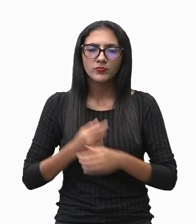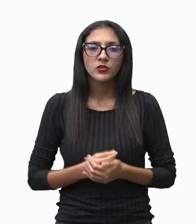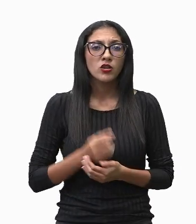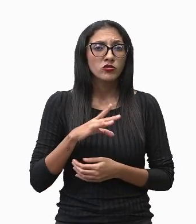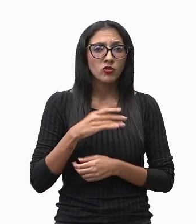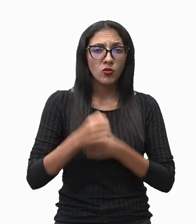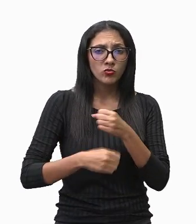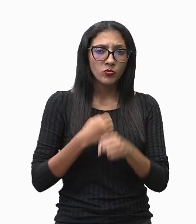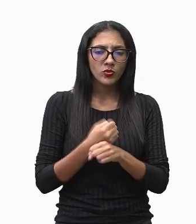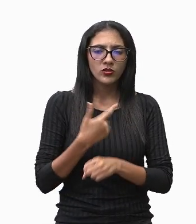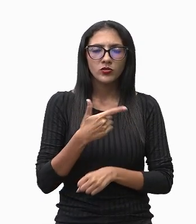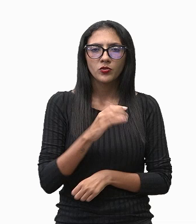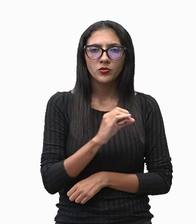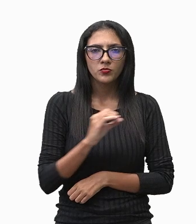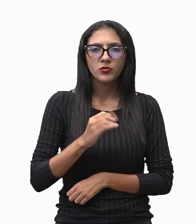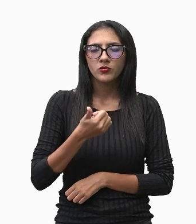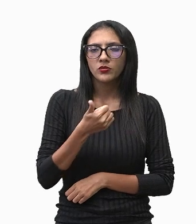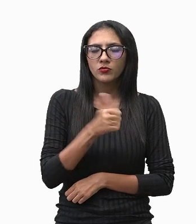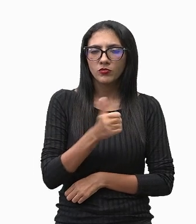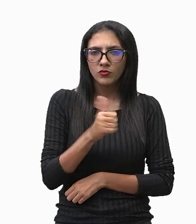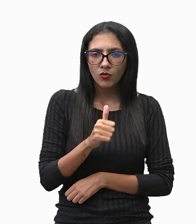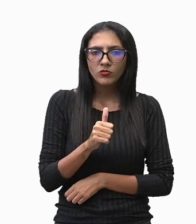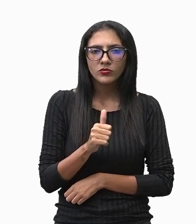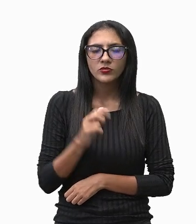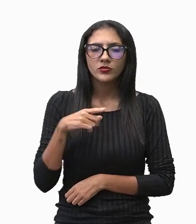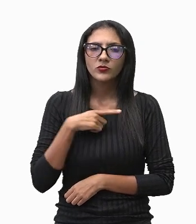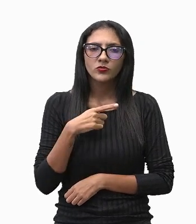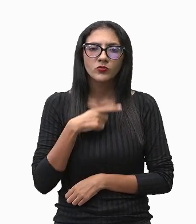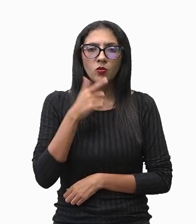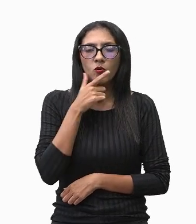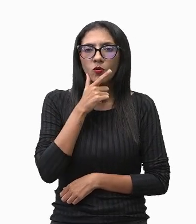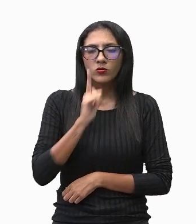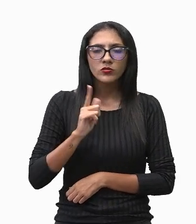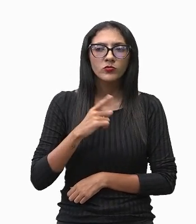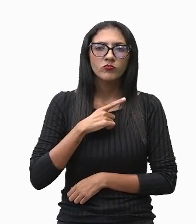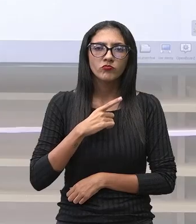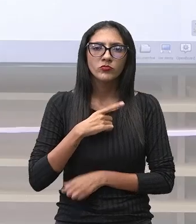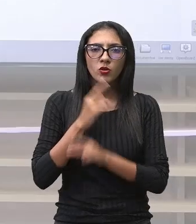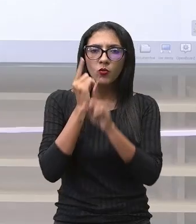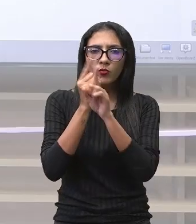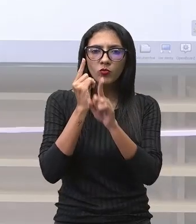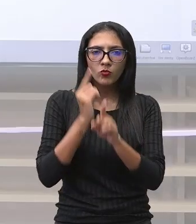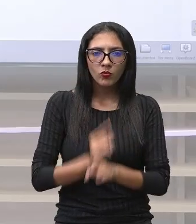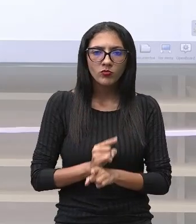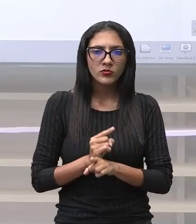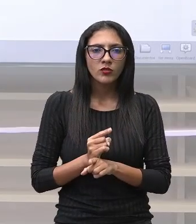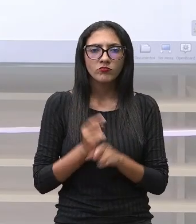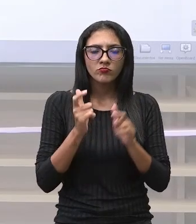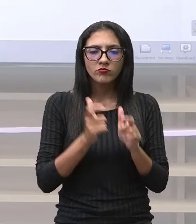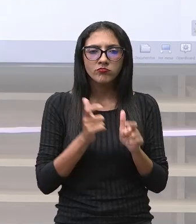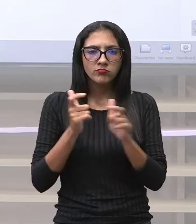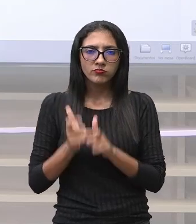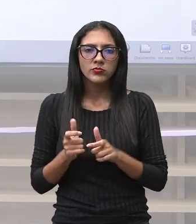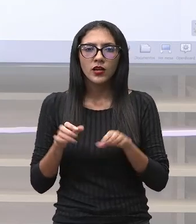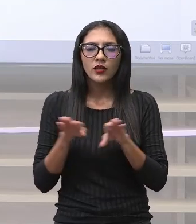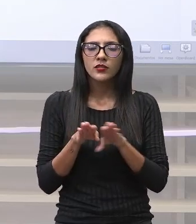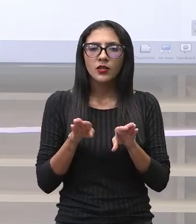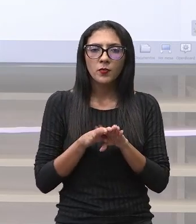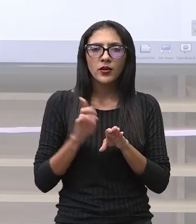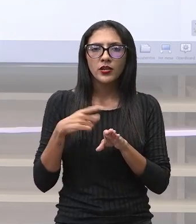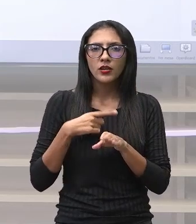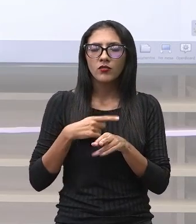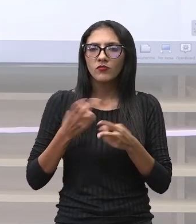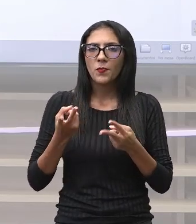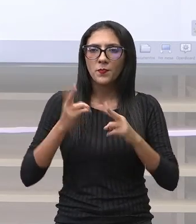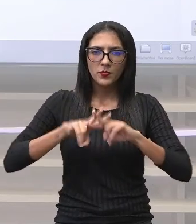somente em 2011, o Osama Bin Laden ele foi encontrado e foi